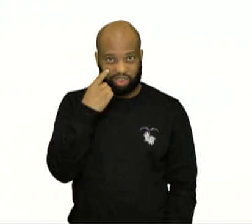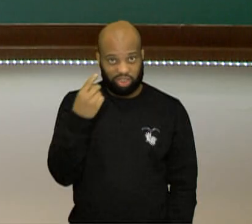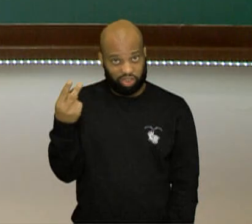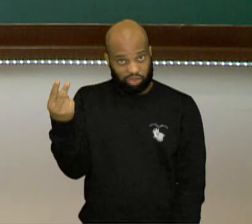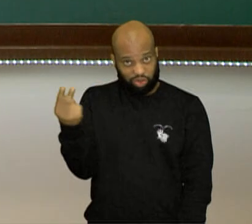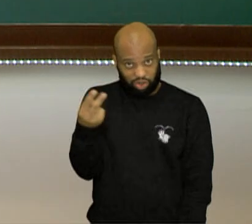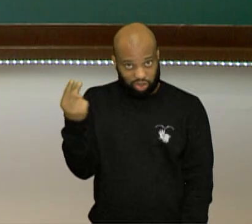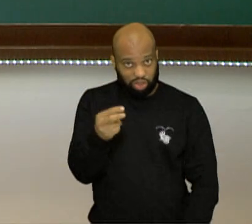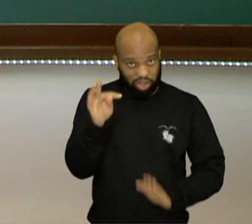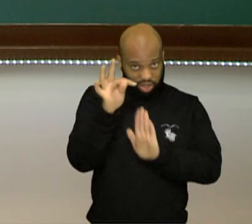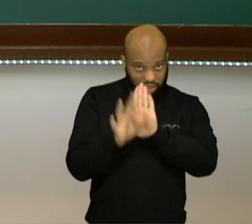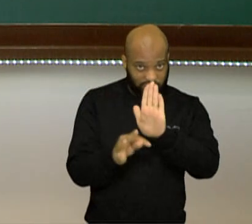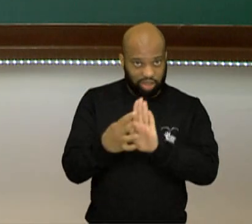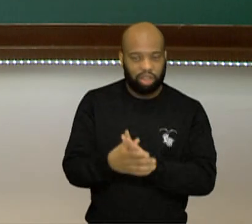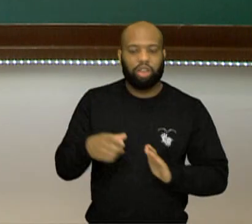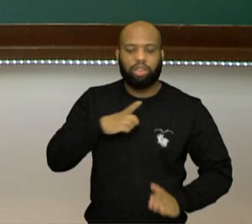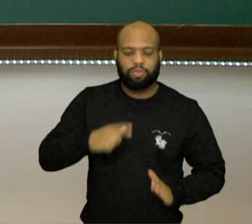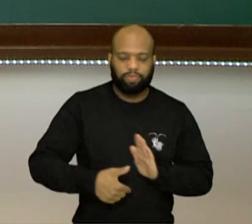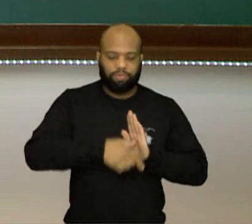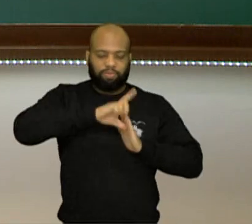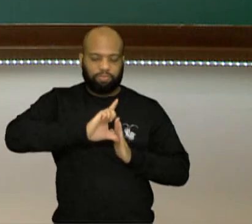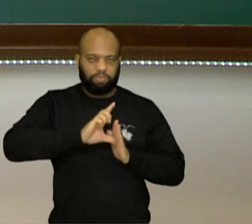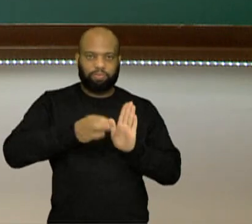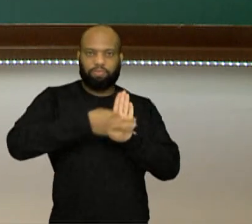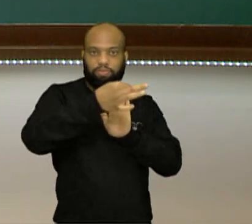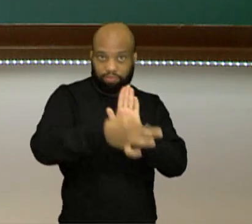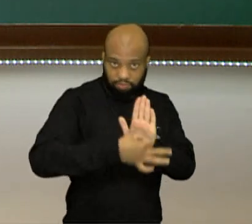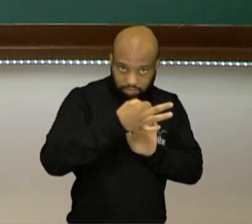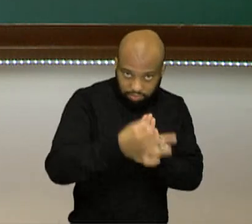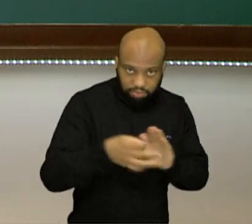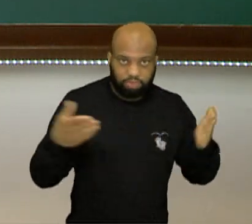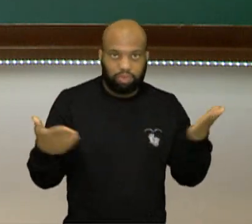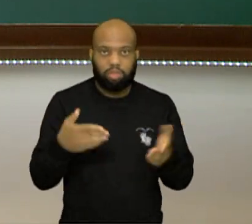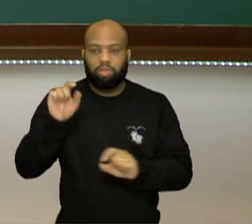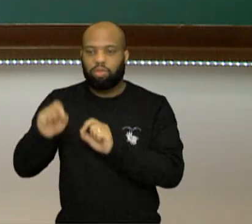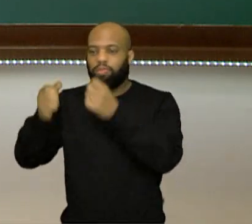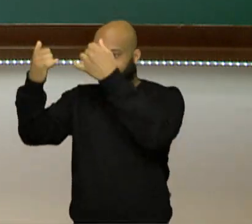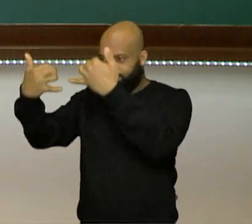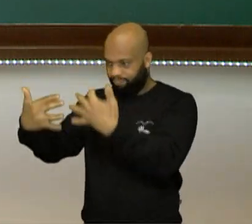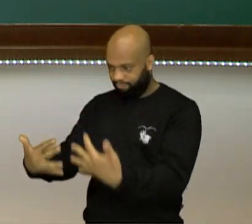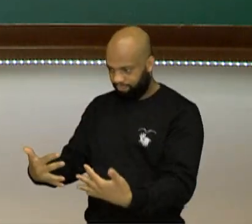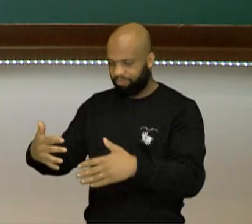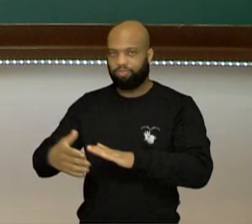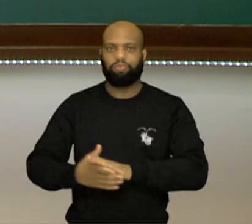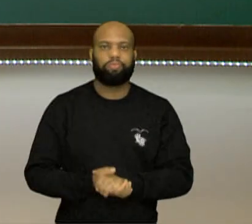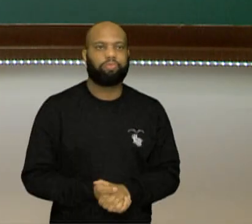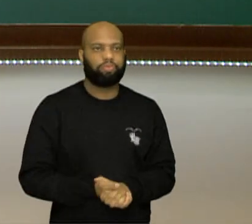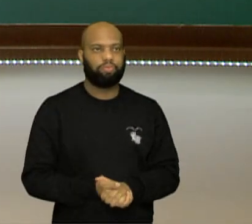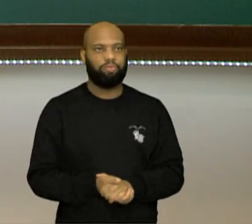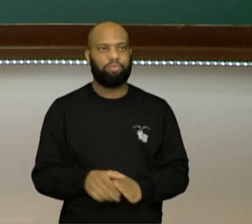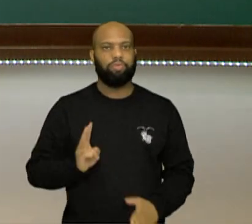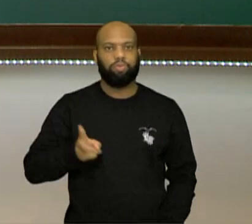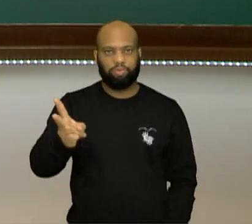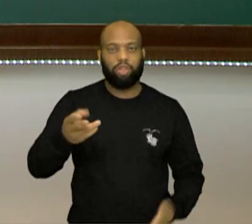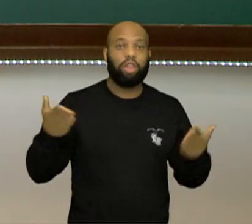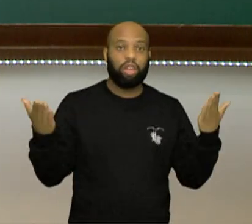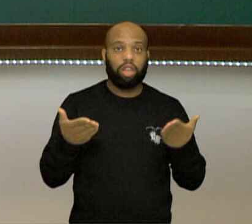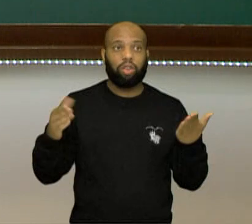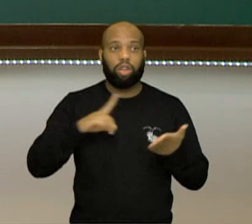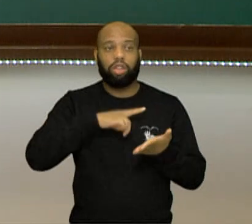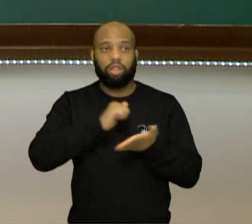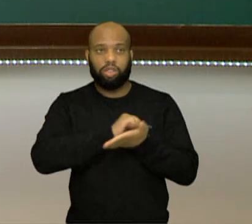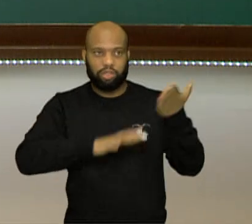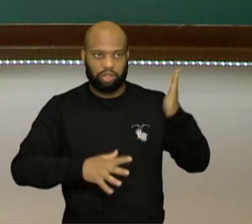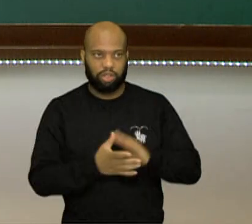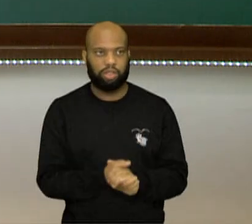resenhas? Nós temos a primeira resenha crítica e agora uma resenha o quê? Descritiva. Segue lá, seguem comigo.